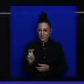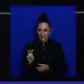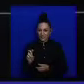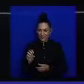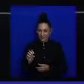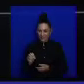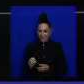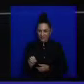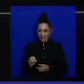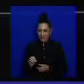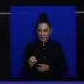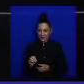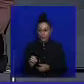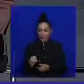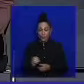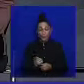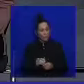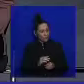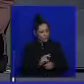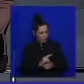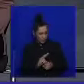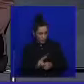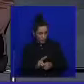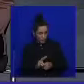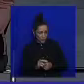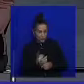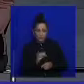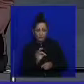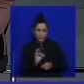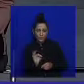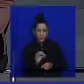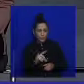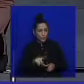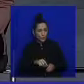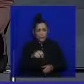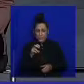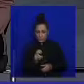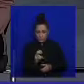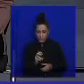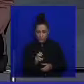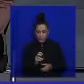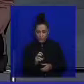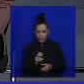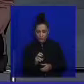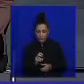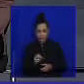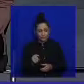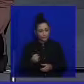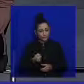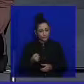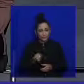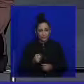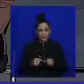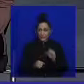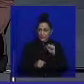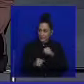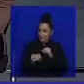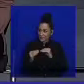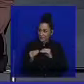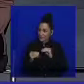65 e 50. Por favor, senhoras auditoras, as senhoras confirmam os 5 números sorteados?